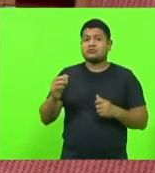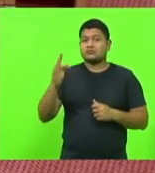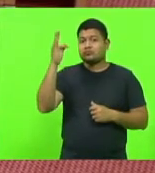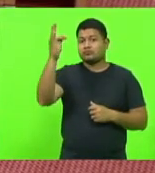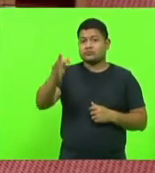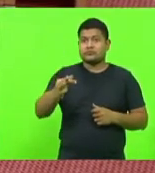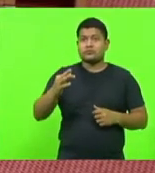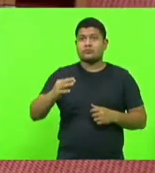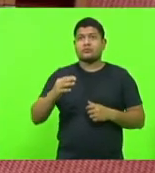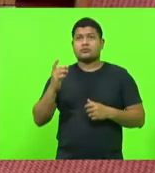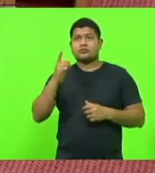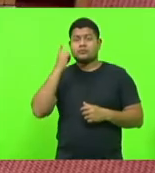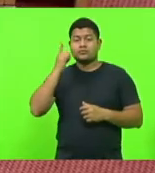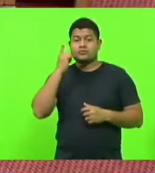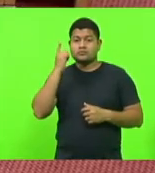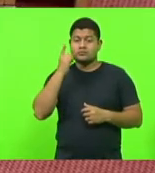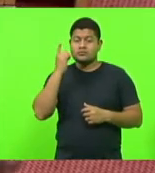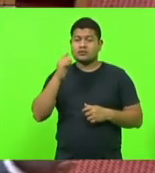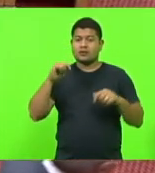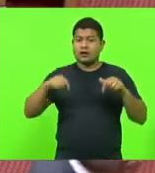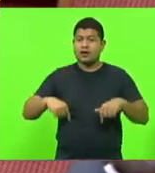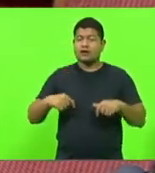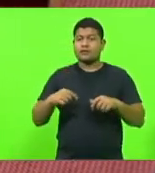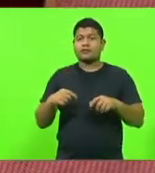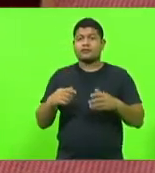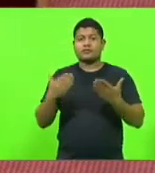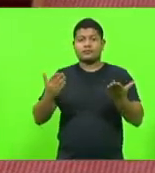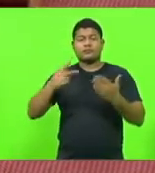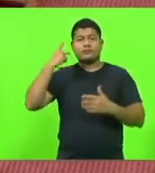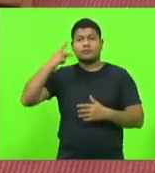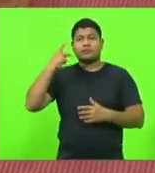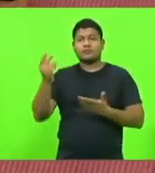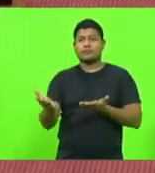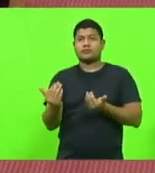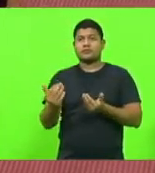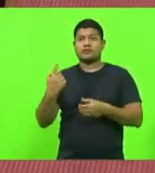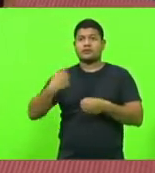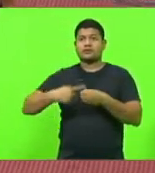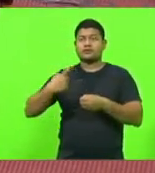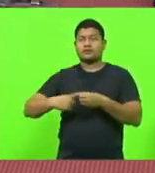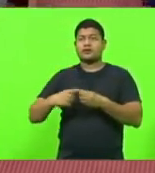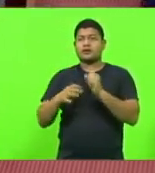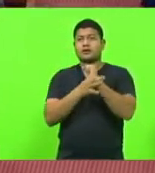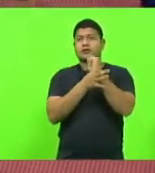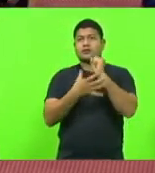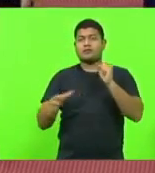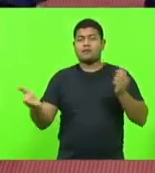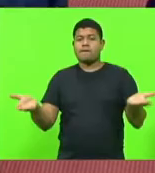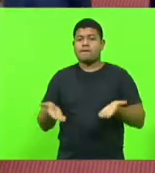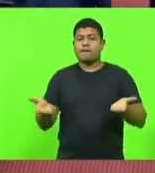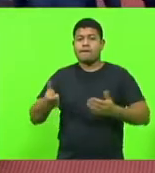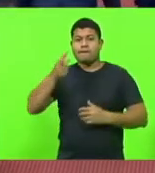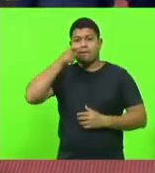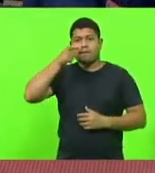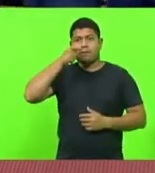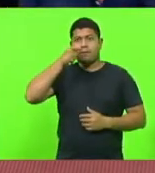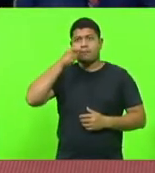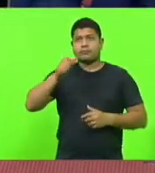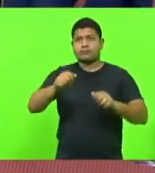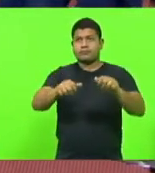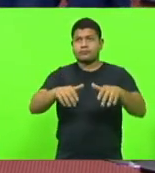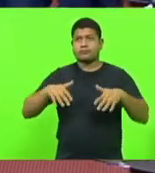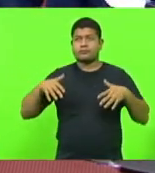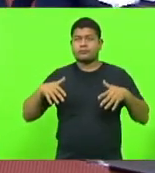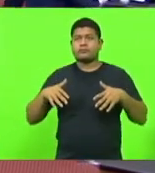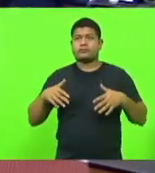em cima, nas galerias, o Parlamento Jovem da cidade de São José, que hoje acompanham, todos acompanham